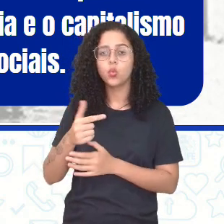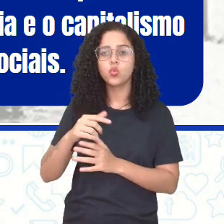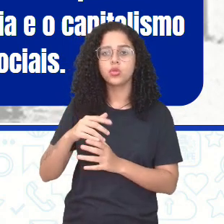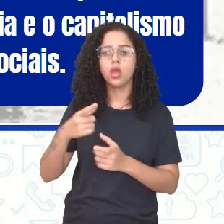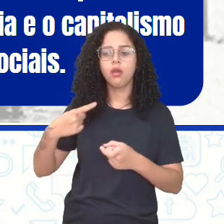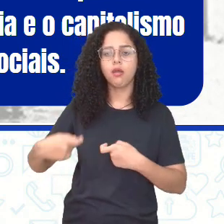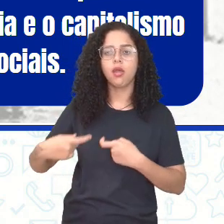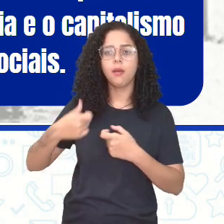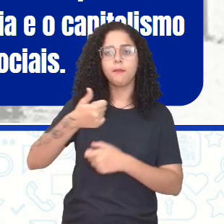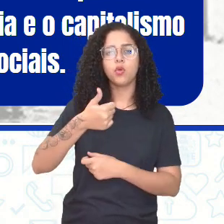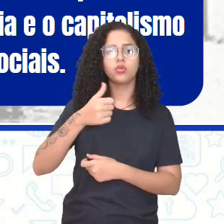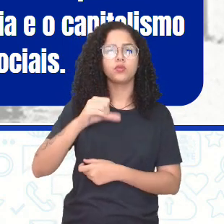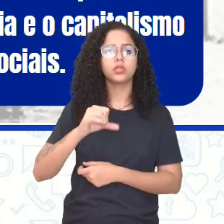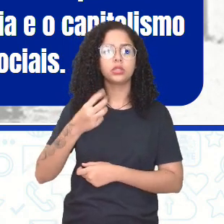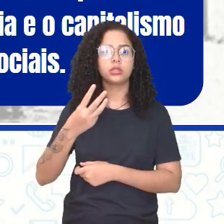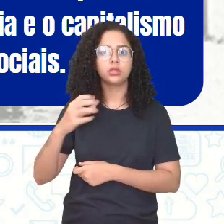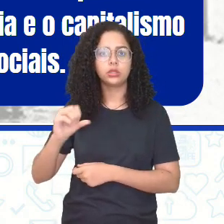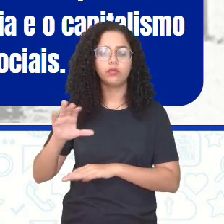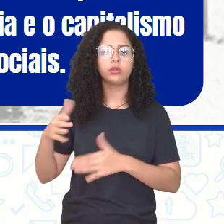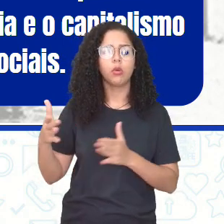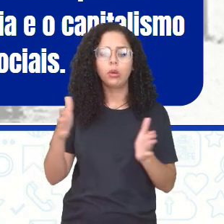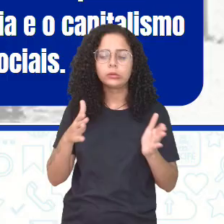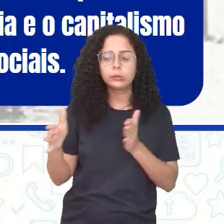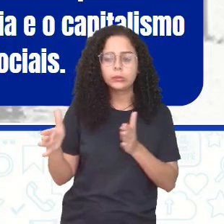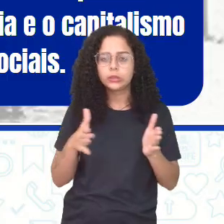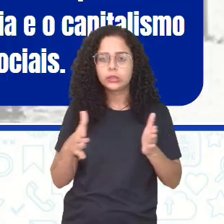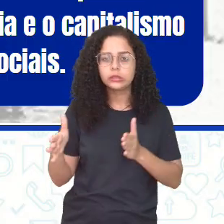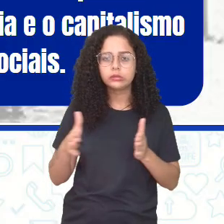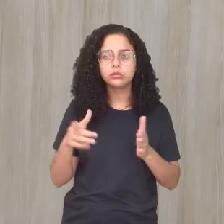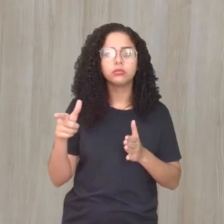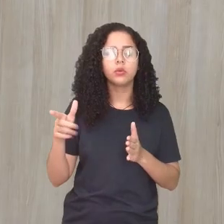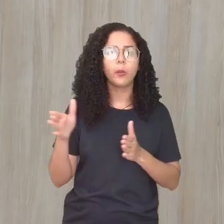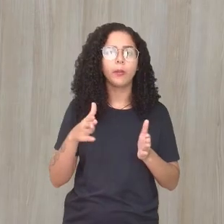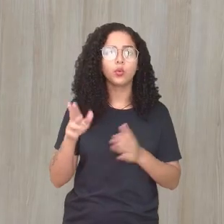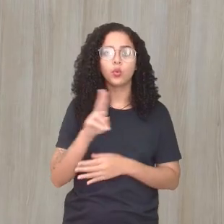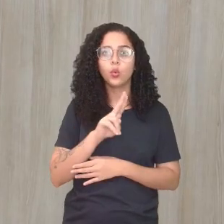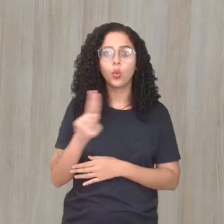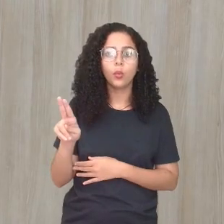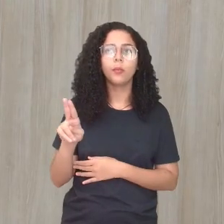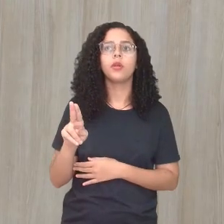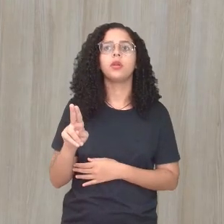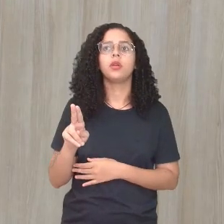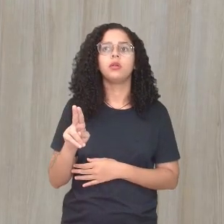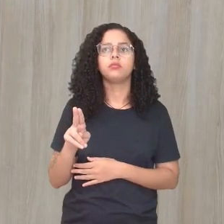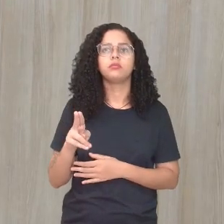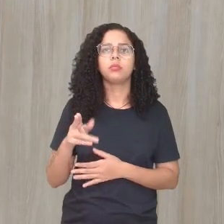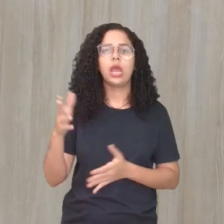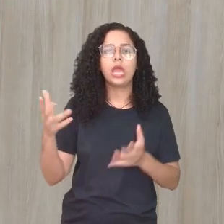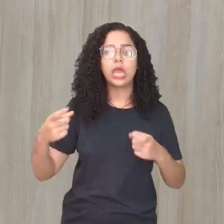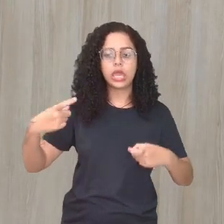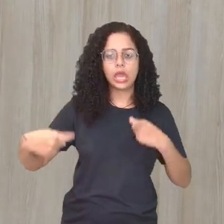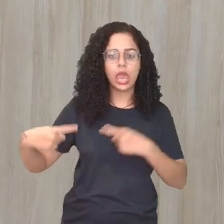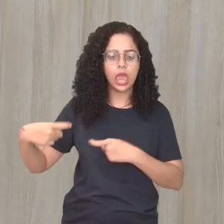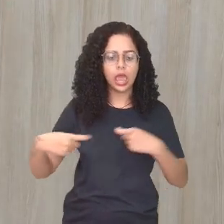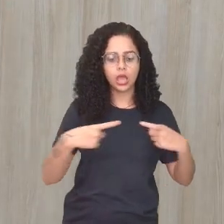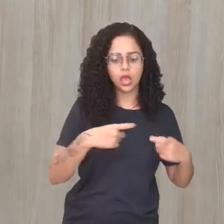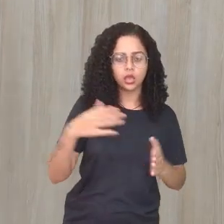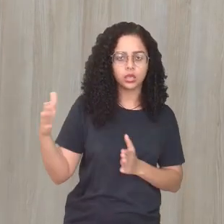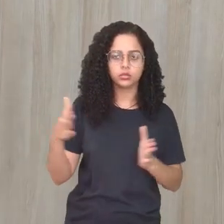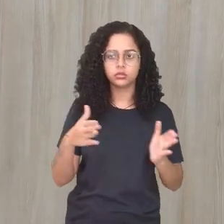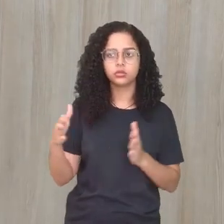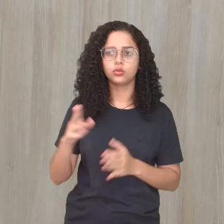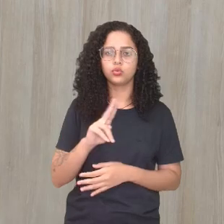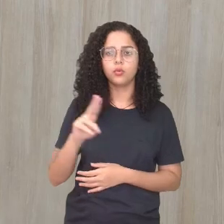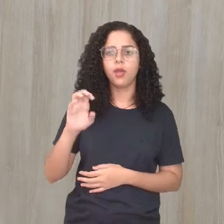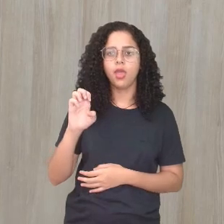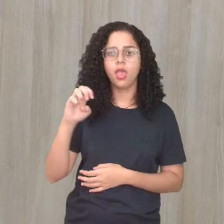né? 1939. Então, nesse período, que é o período chamado de entre guerras, né?